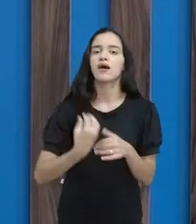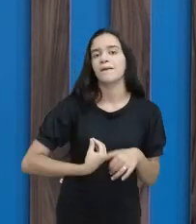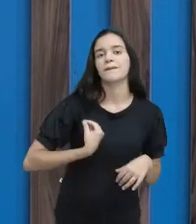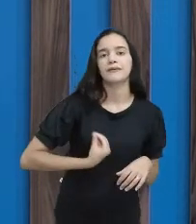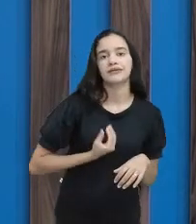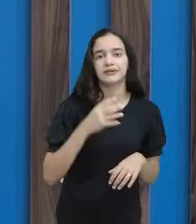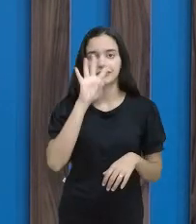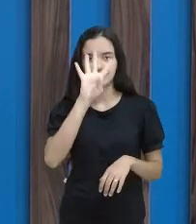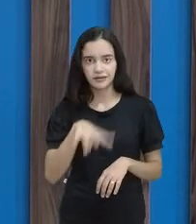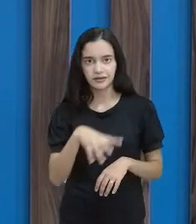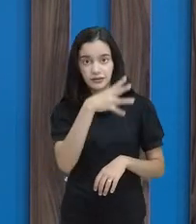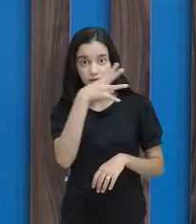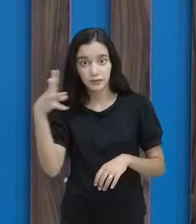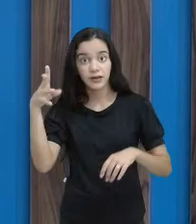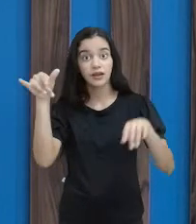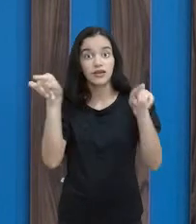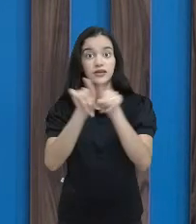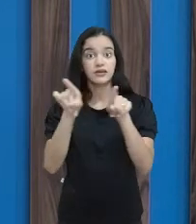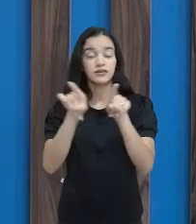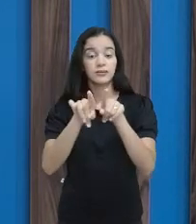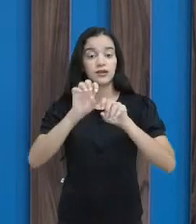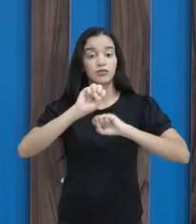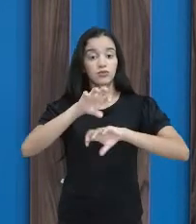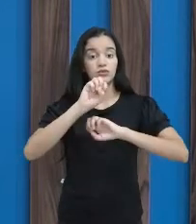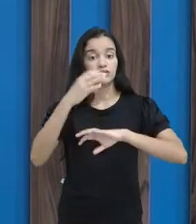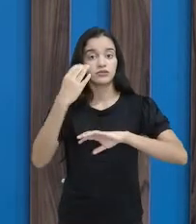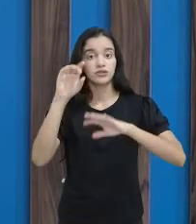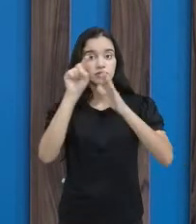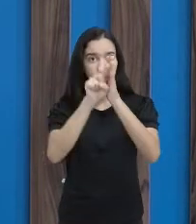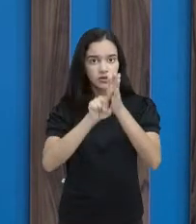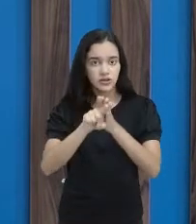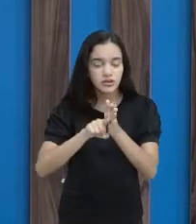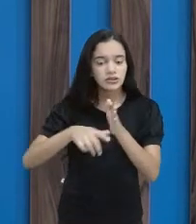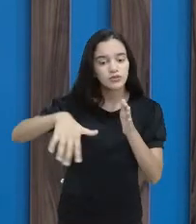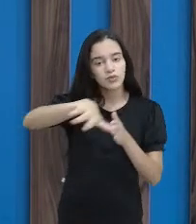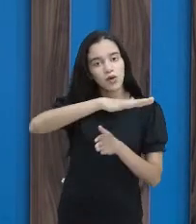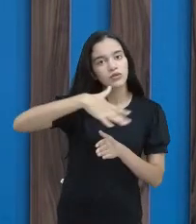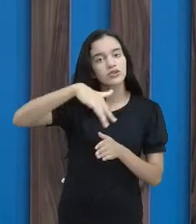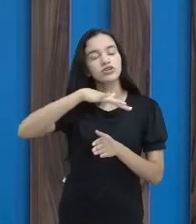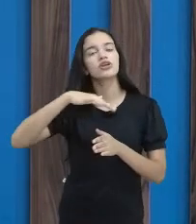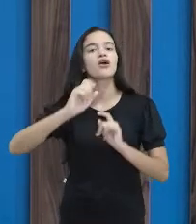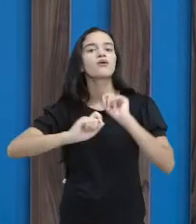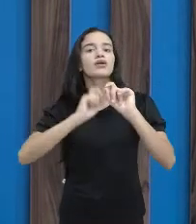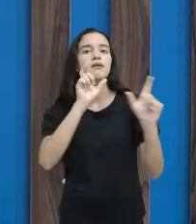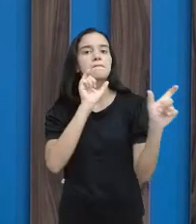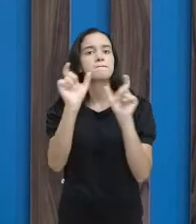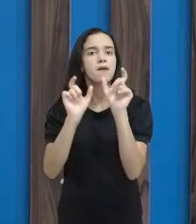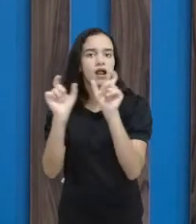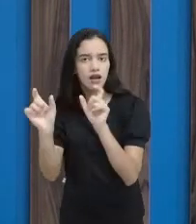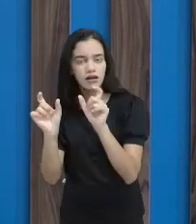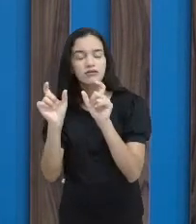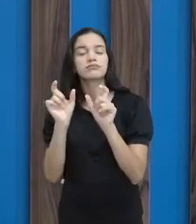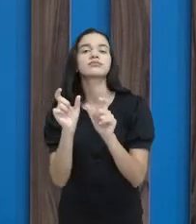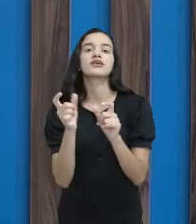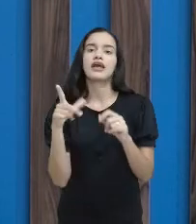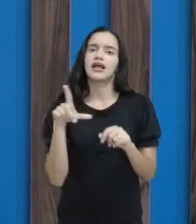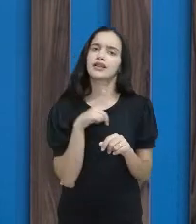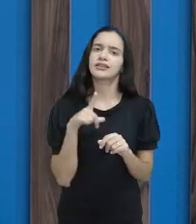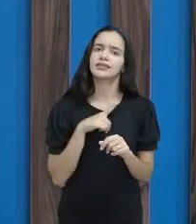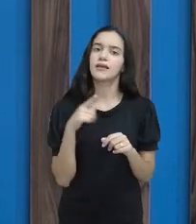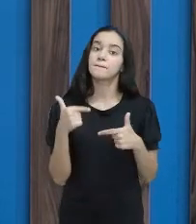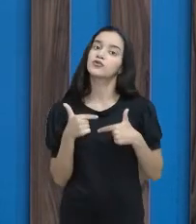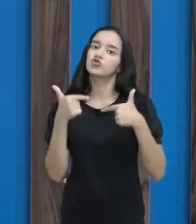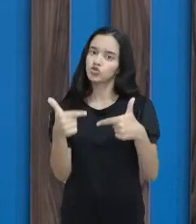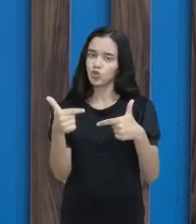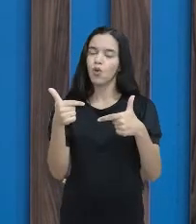na tabela periódica, e também no ensino da ciência, como de um modo geral, então são palavras derivadas do latim. Tem